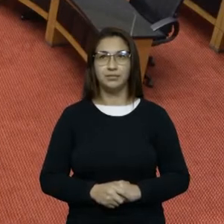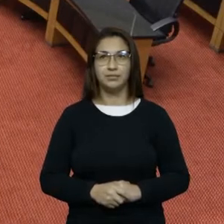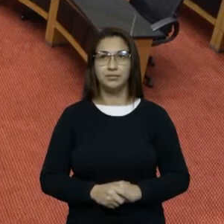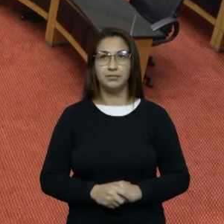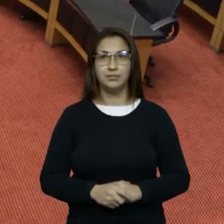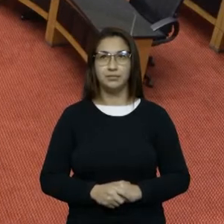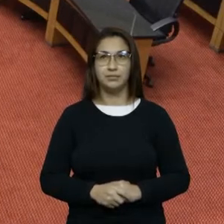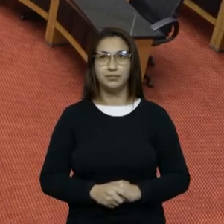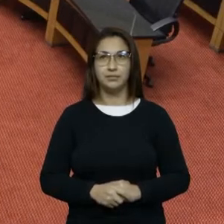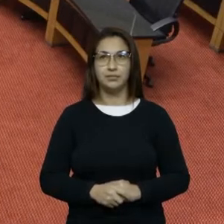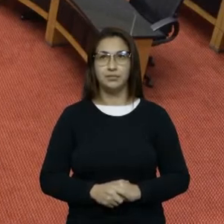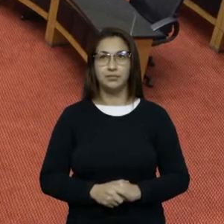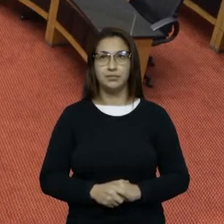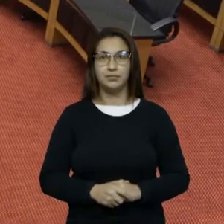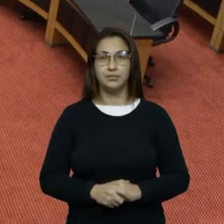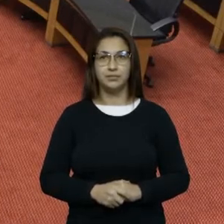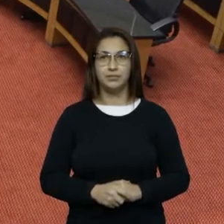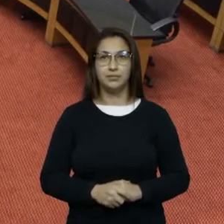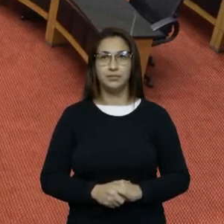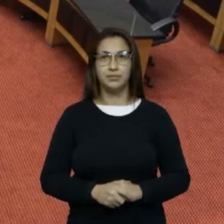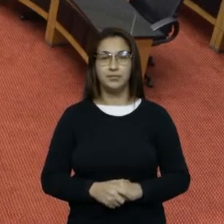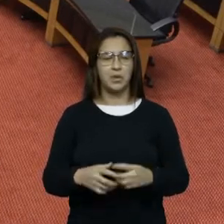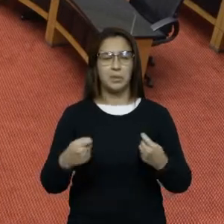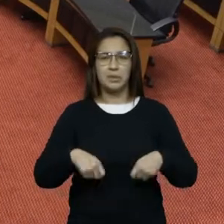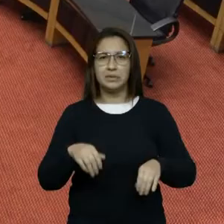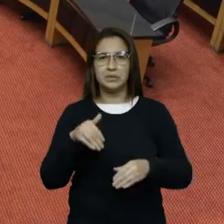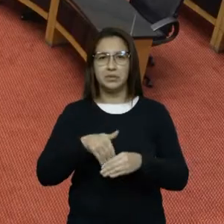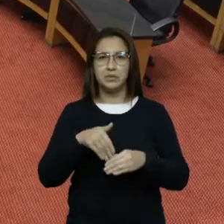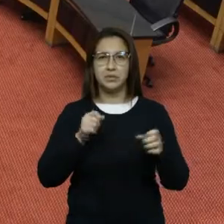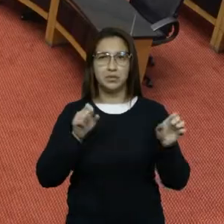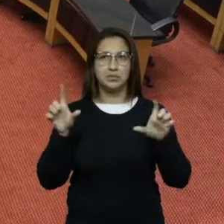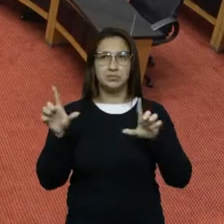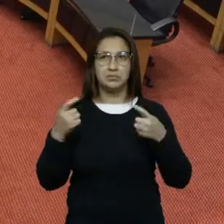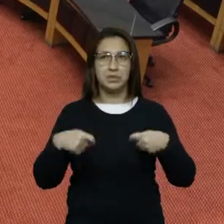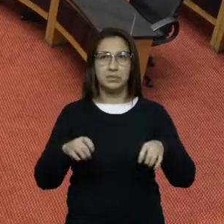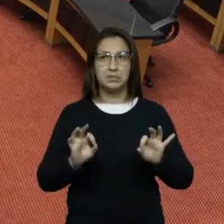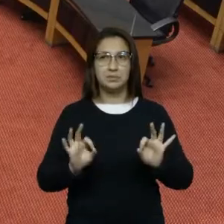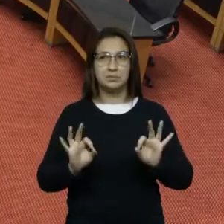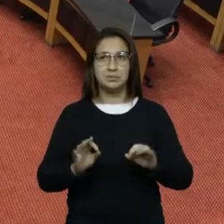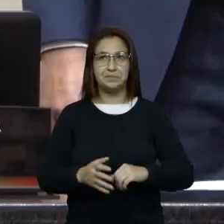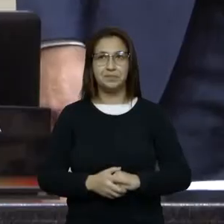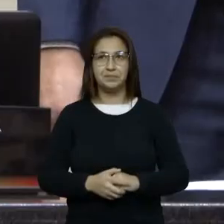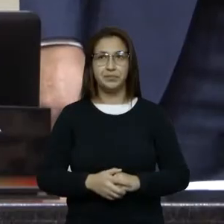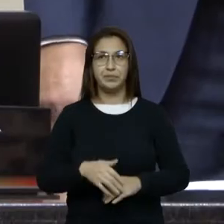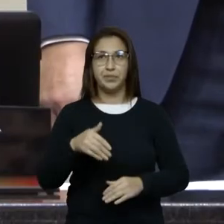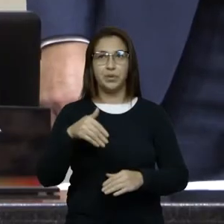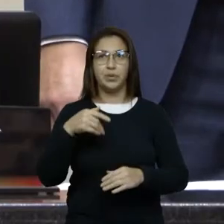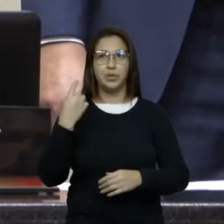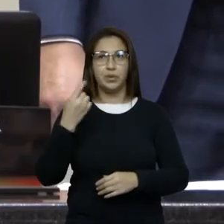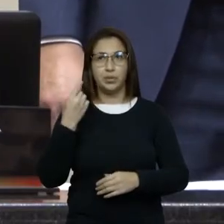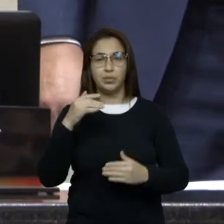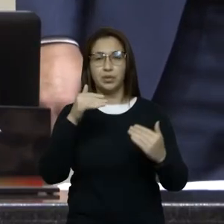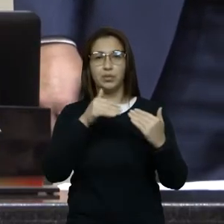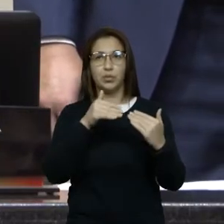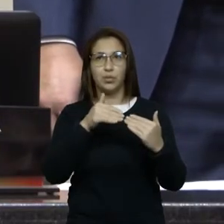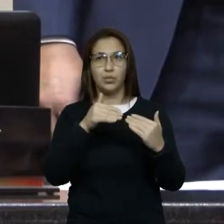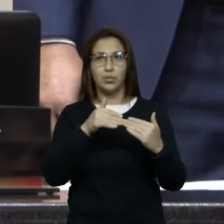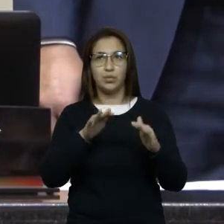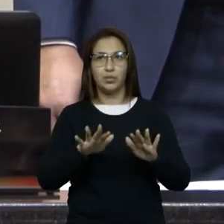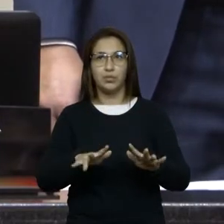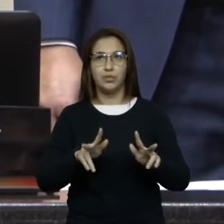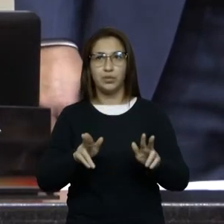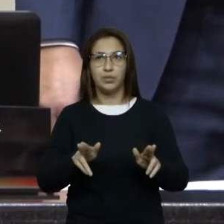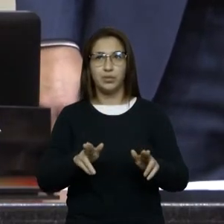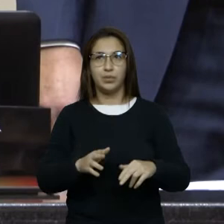e não não não precisamos voltar no painel os deputados que os deputados que concordo permanece uma questão de ordem